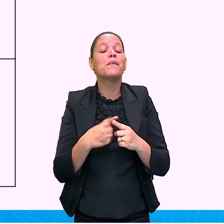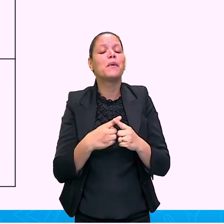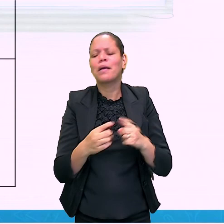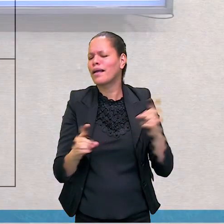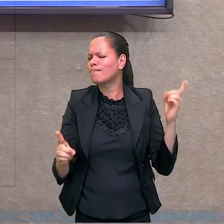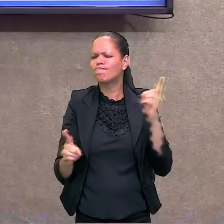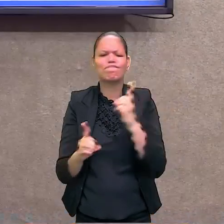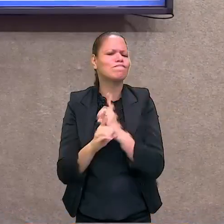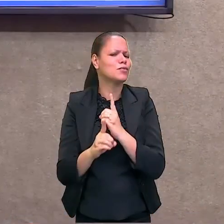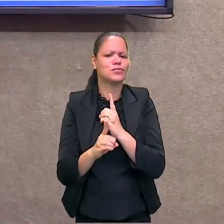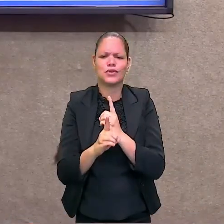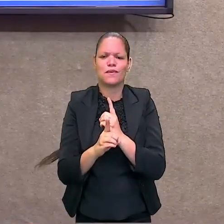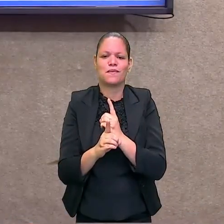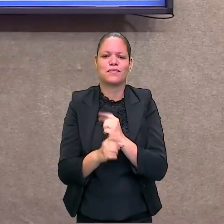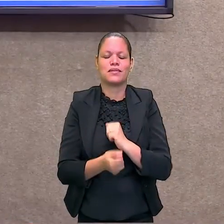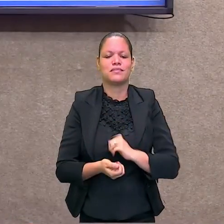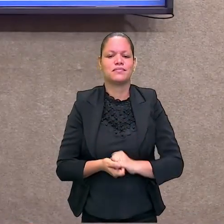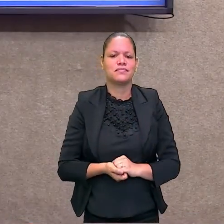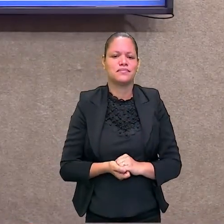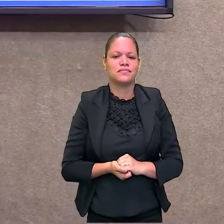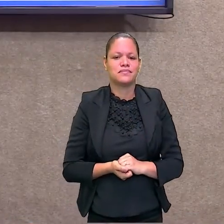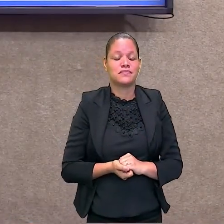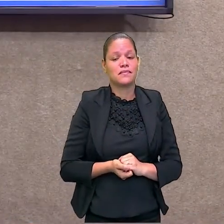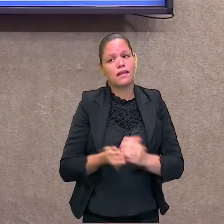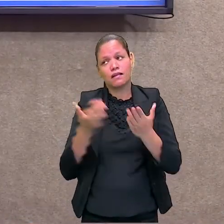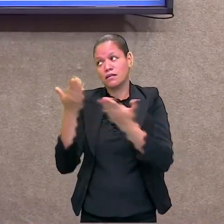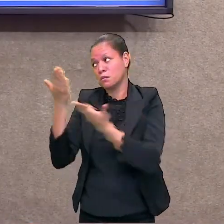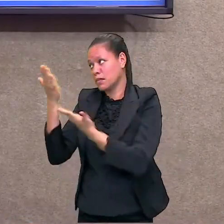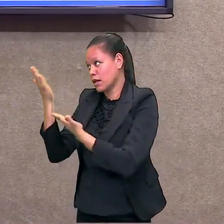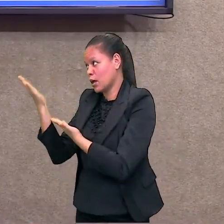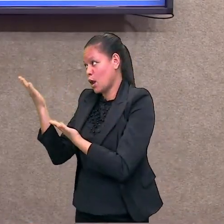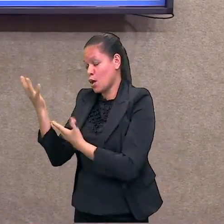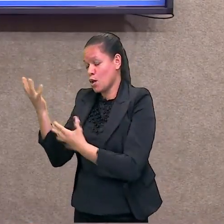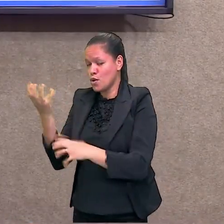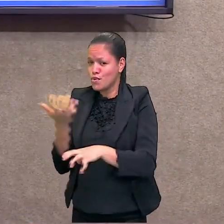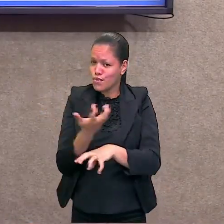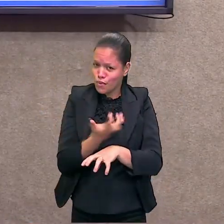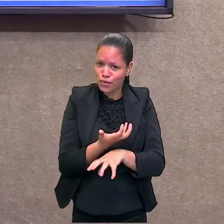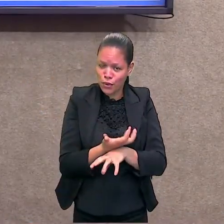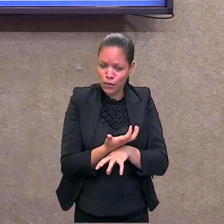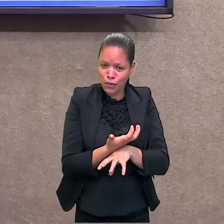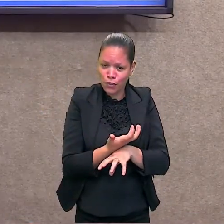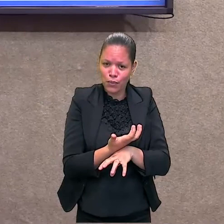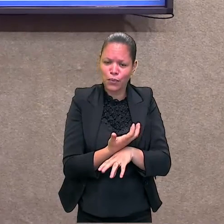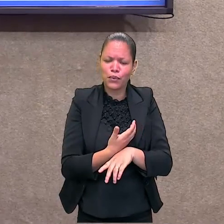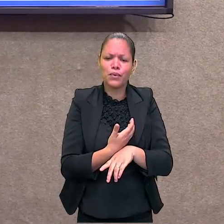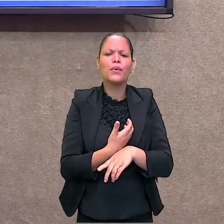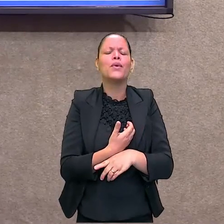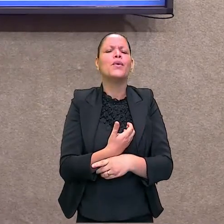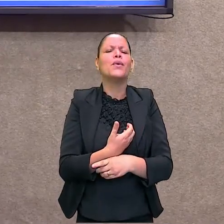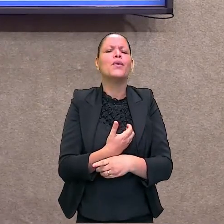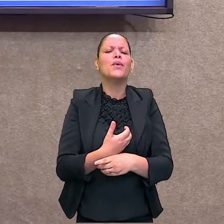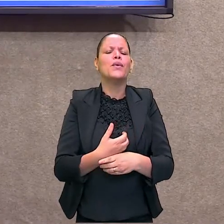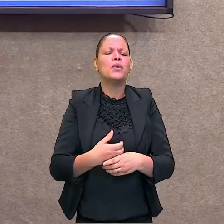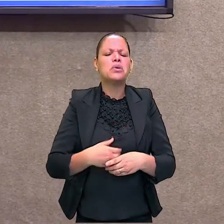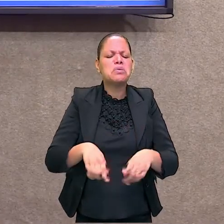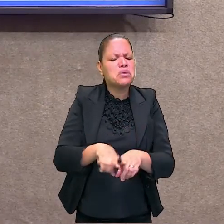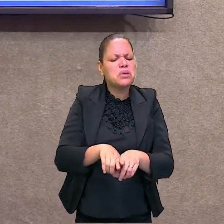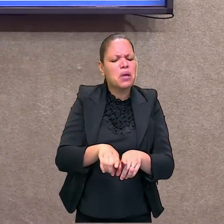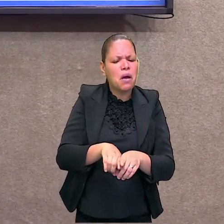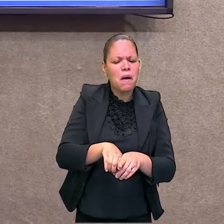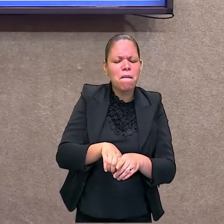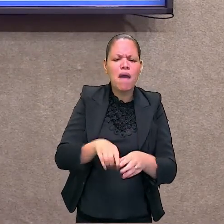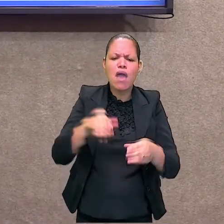ponto em comum. Para esse conteúdo, nós também poderíamos dar sobre segmentos de retas,